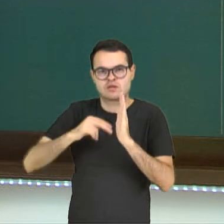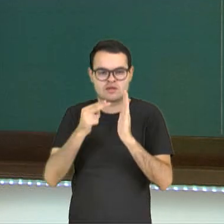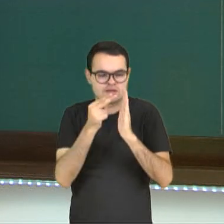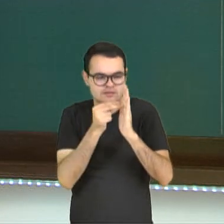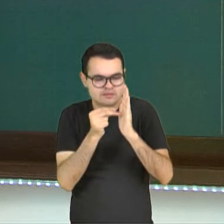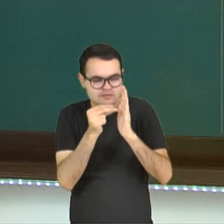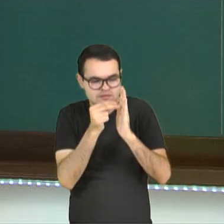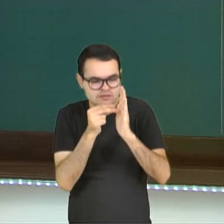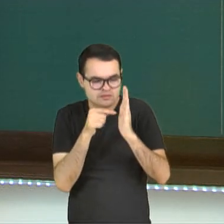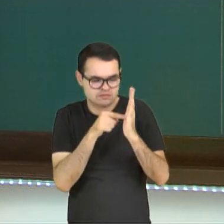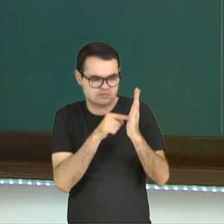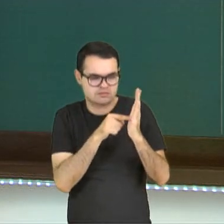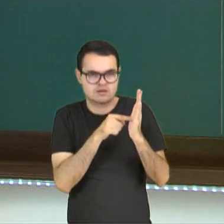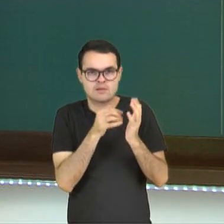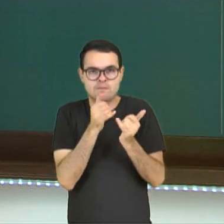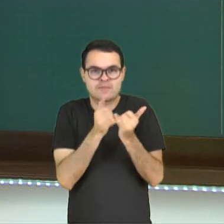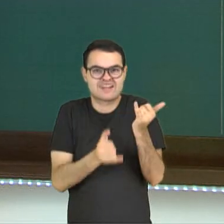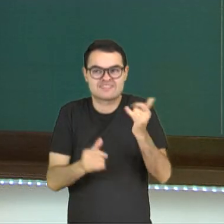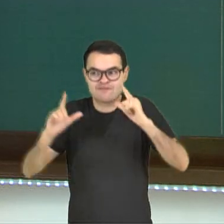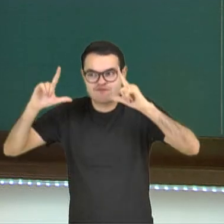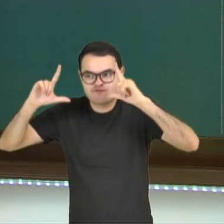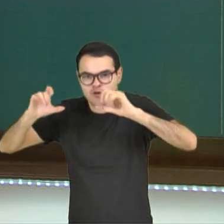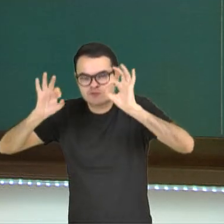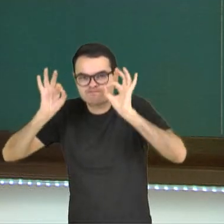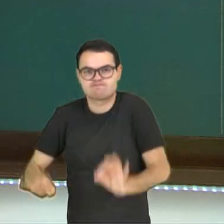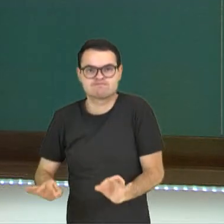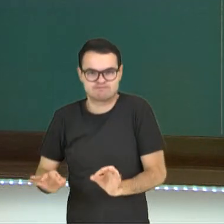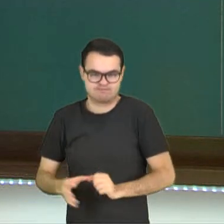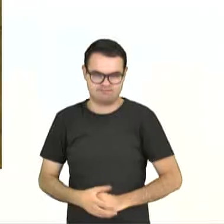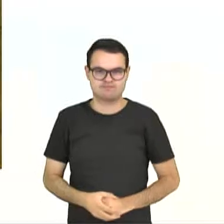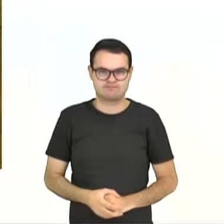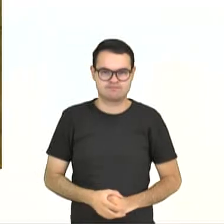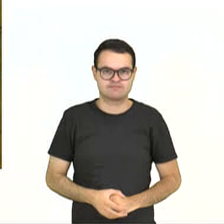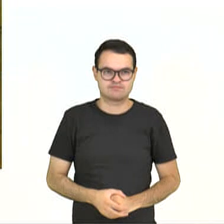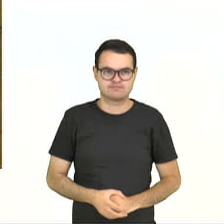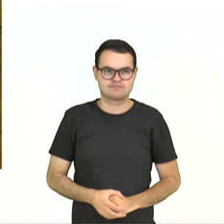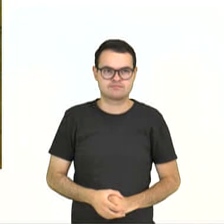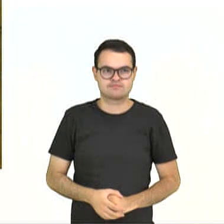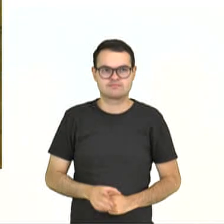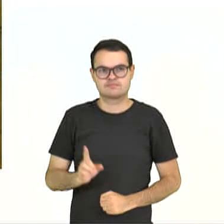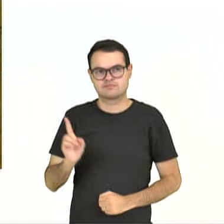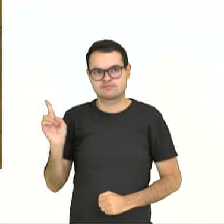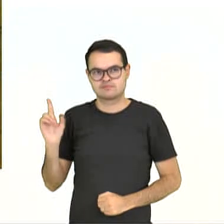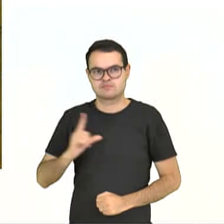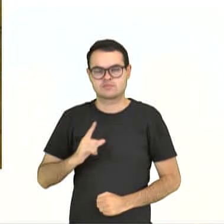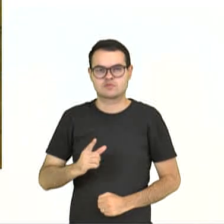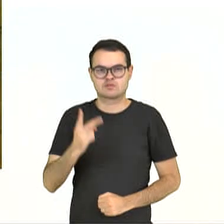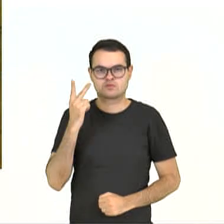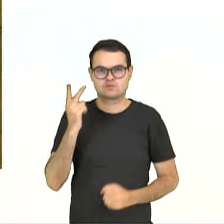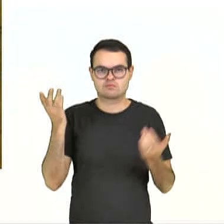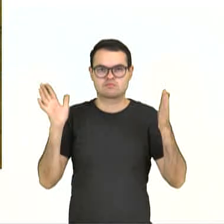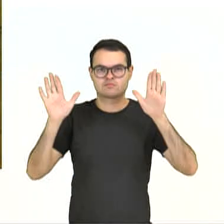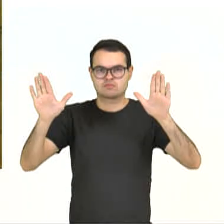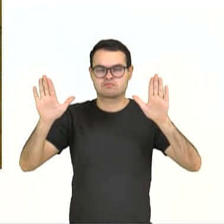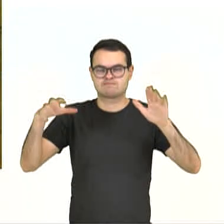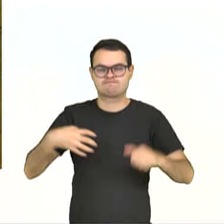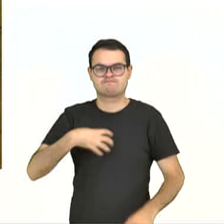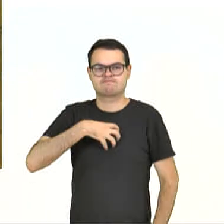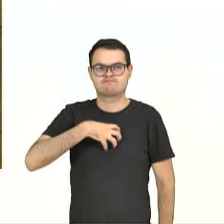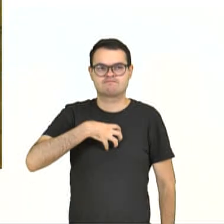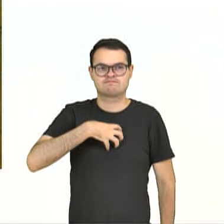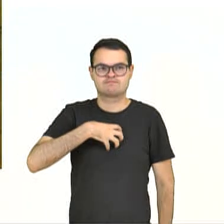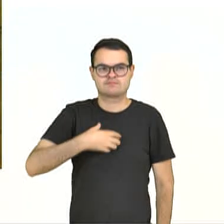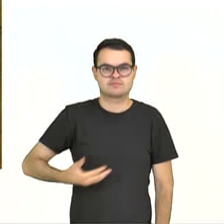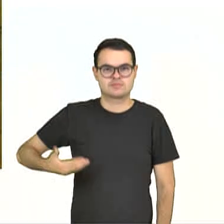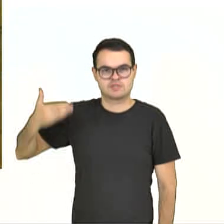Eles querem uma pintura quase fotografia, tá? Então aqui você tem duas obras, né, bem inspiradas, uma aqui